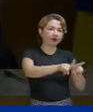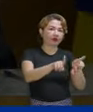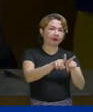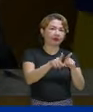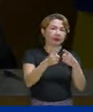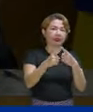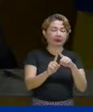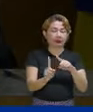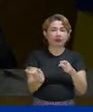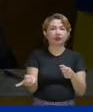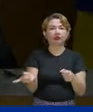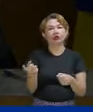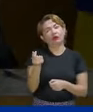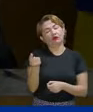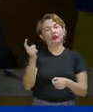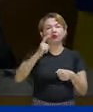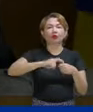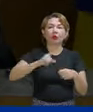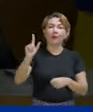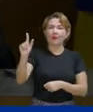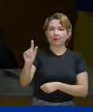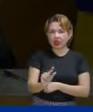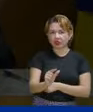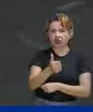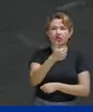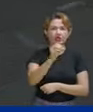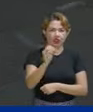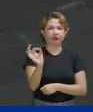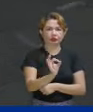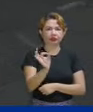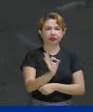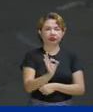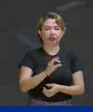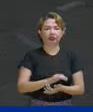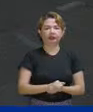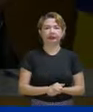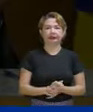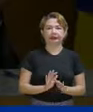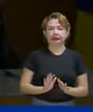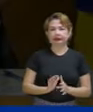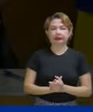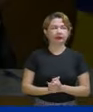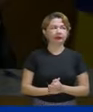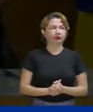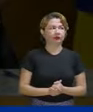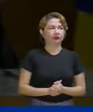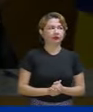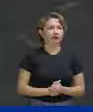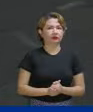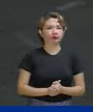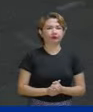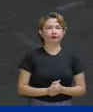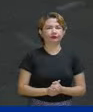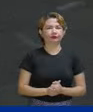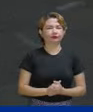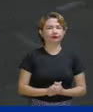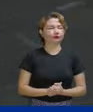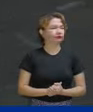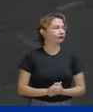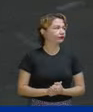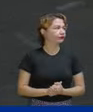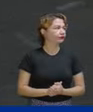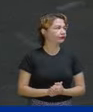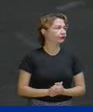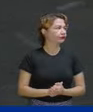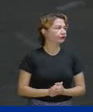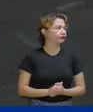que determinou uma quantia menor de devolução. 10%. 10%. Então, ok. Então, Presidente, me perdoe pela ordem.